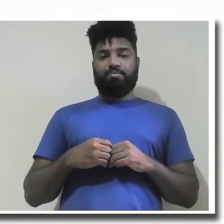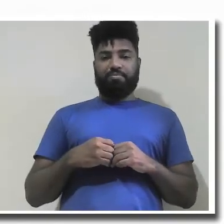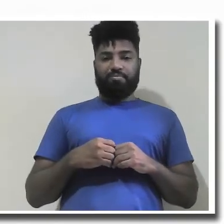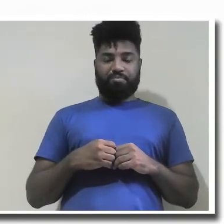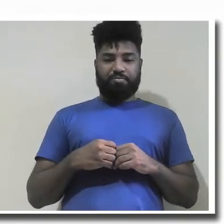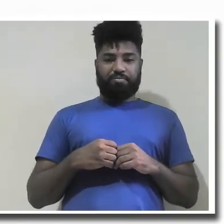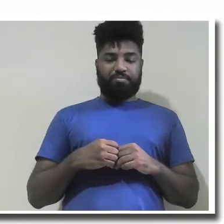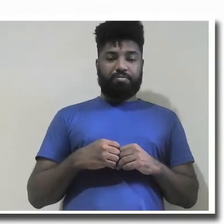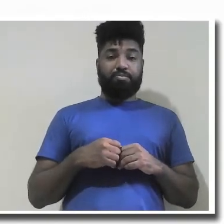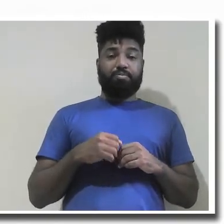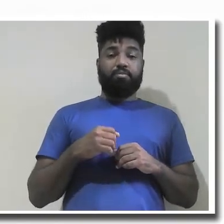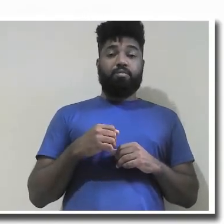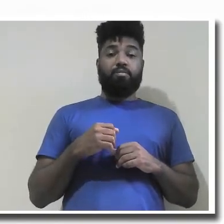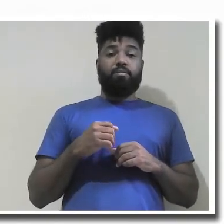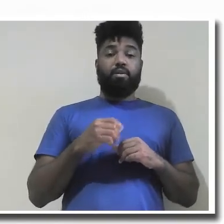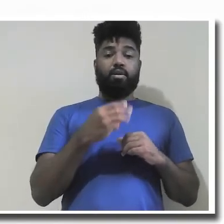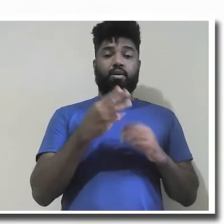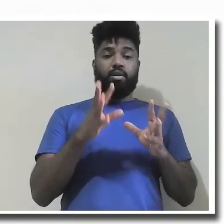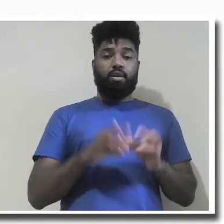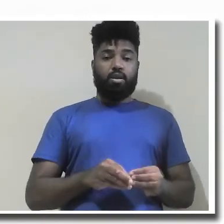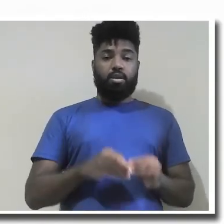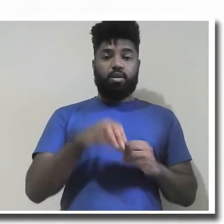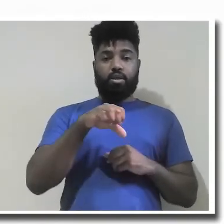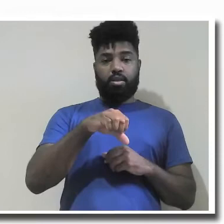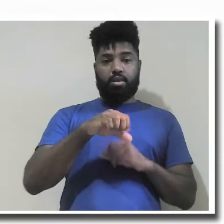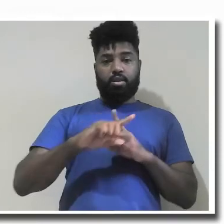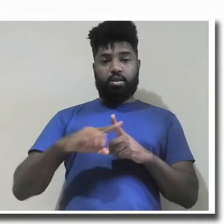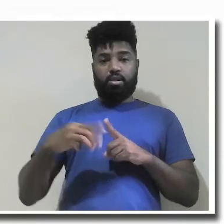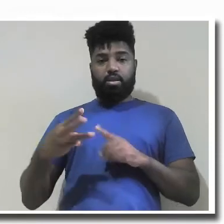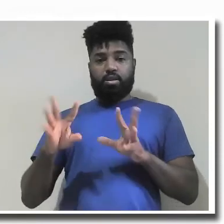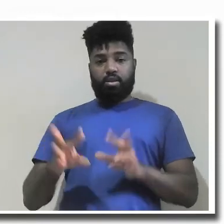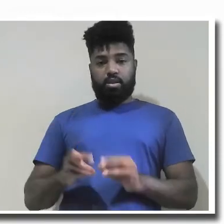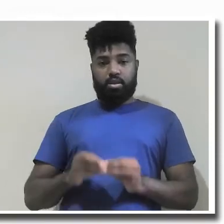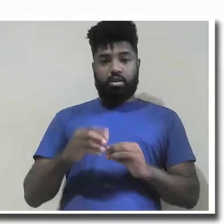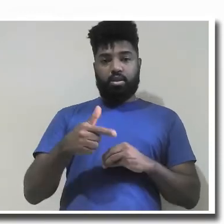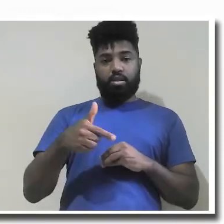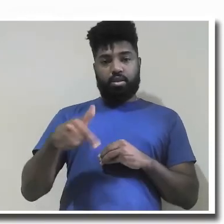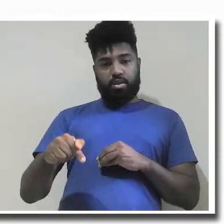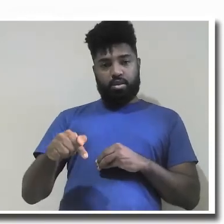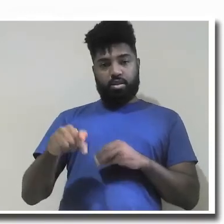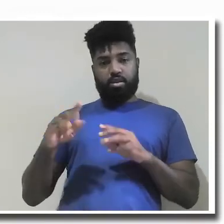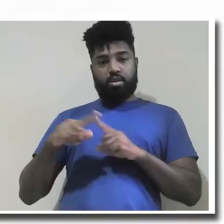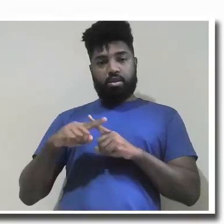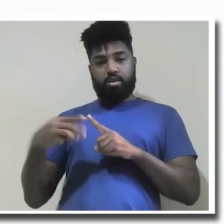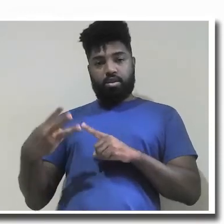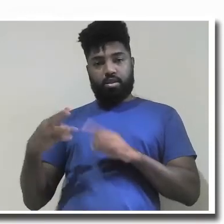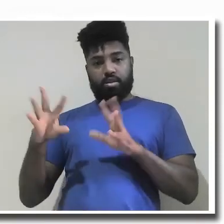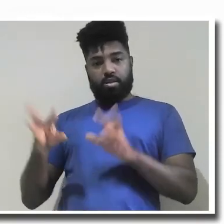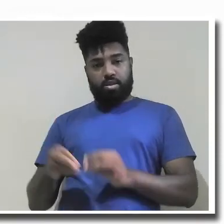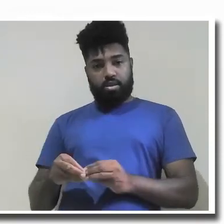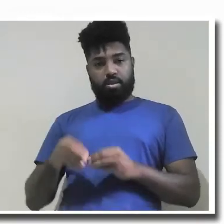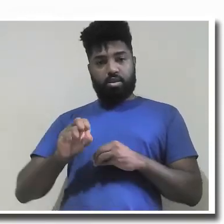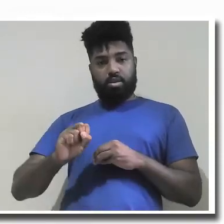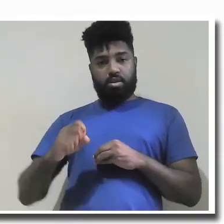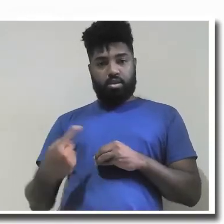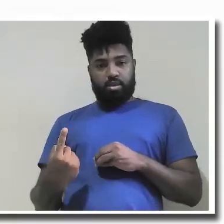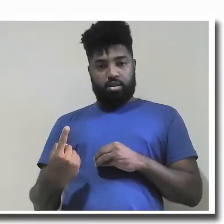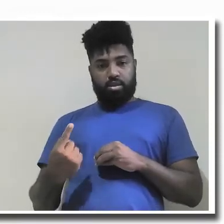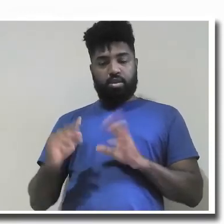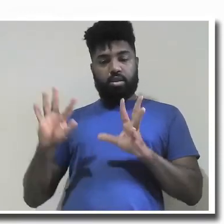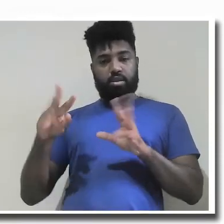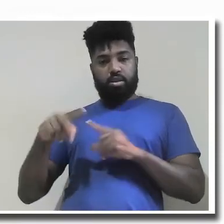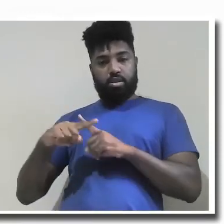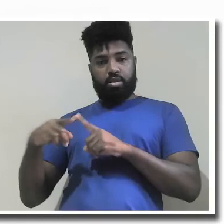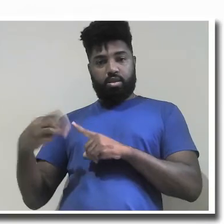Então, fazendo 3 vezes 3, 9, vezes 3, 27, vezes 3, 81,